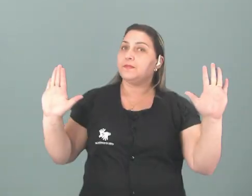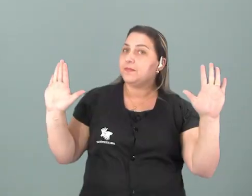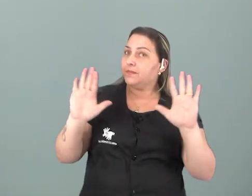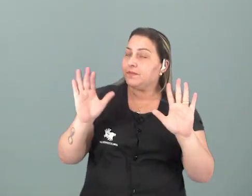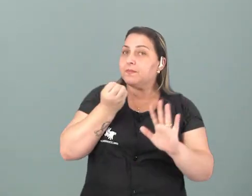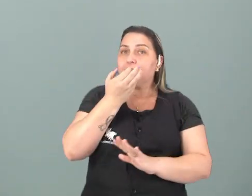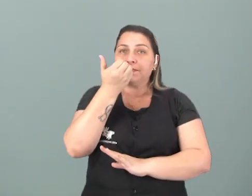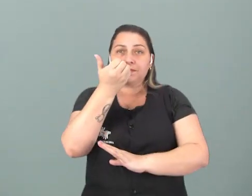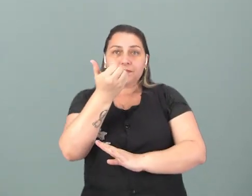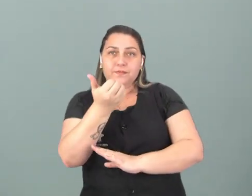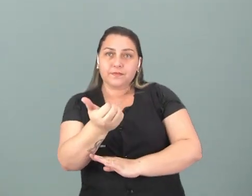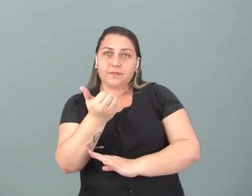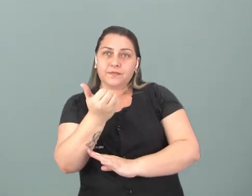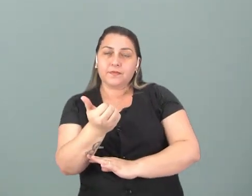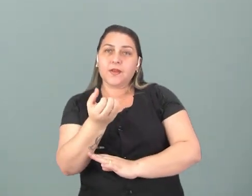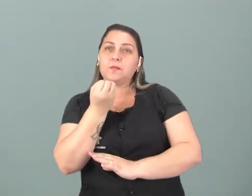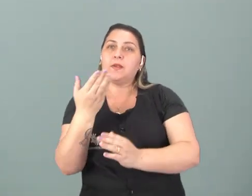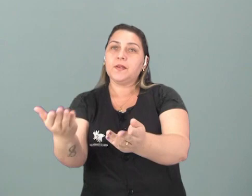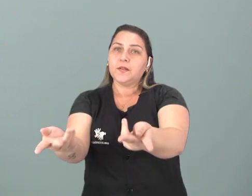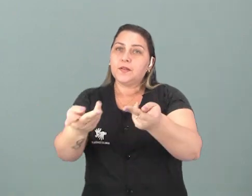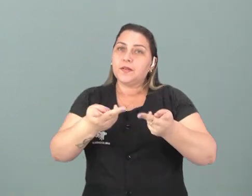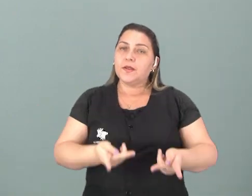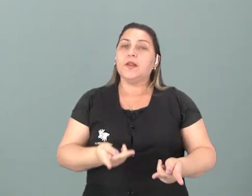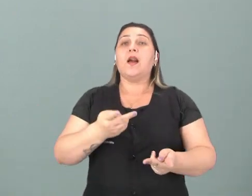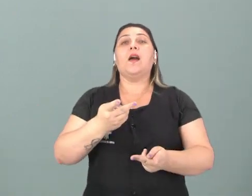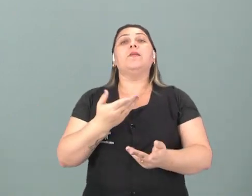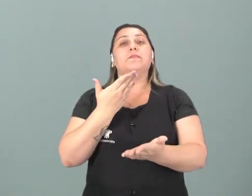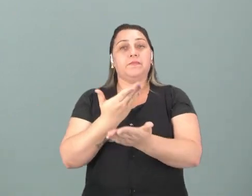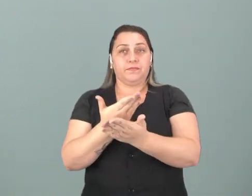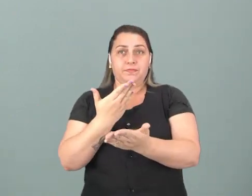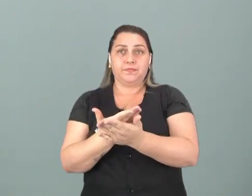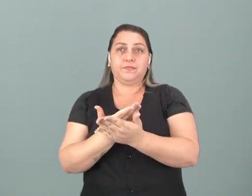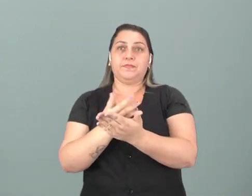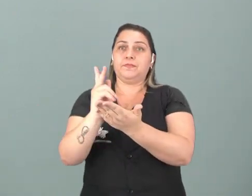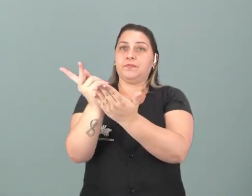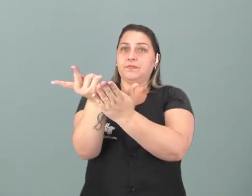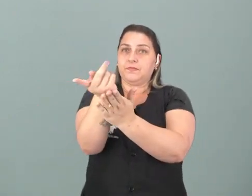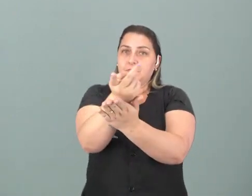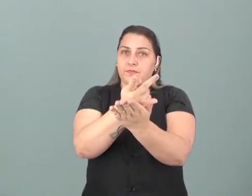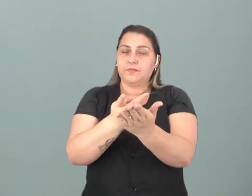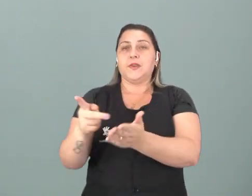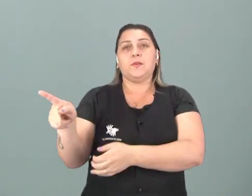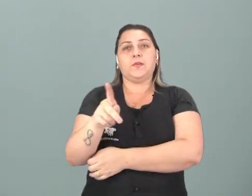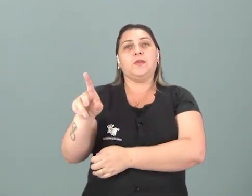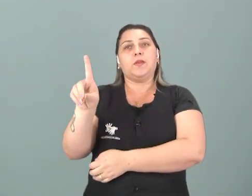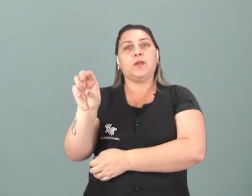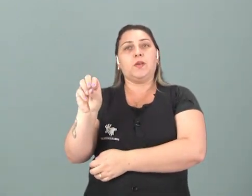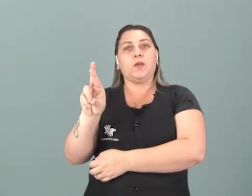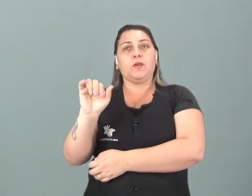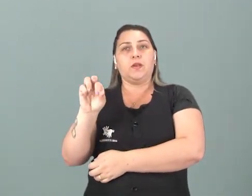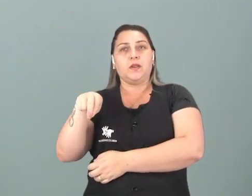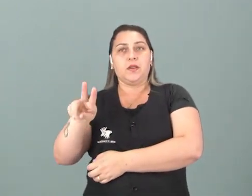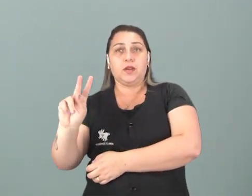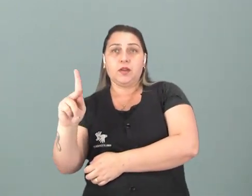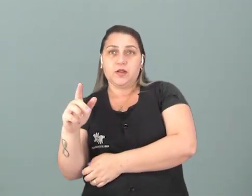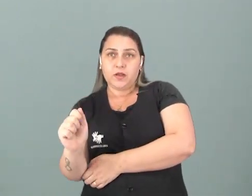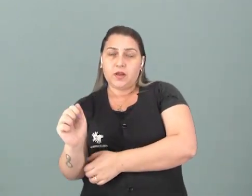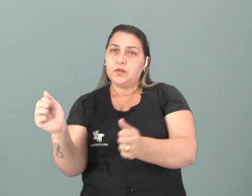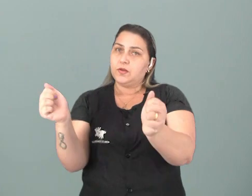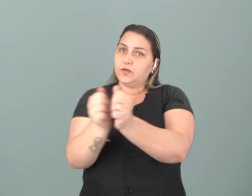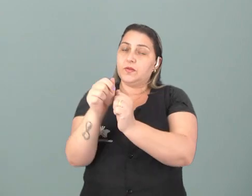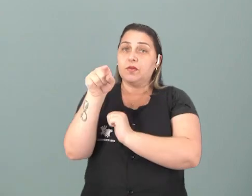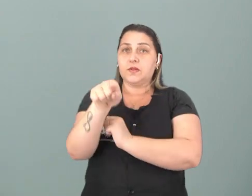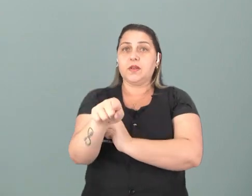Olá, tudo bem? Seja bem-vindo a mais uma aula de arte. Eu sou a professora Dorinha, estarei com